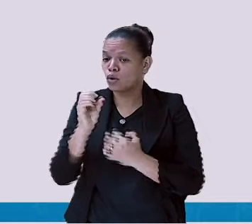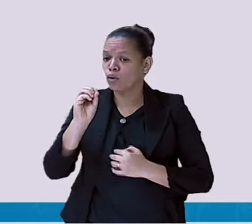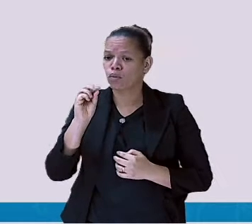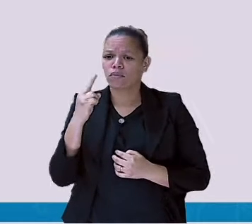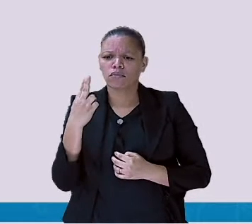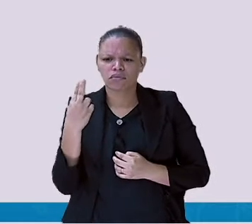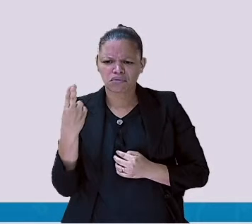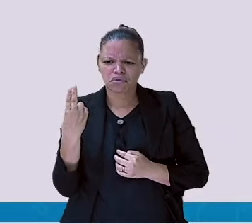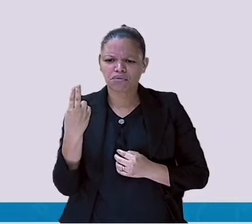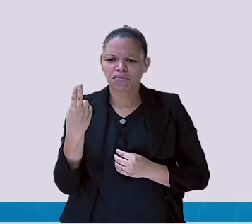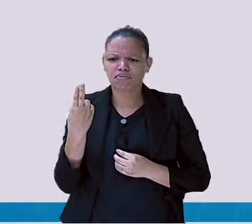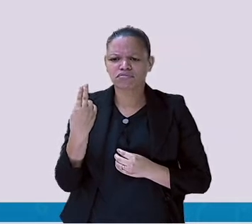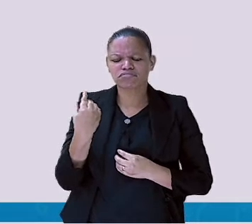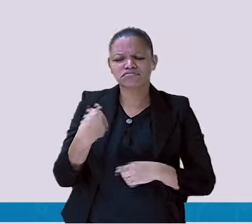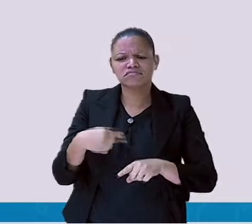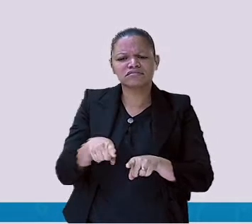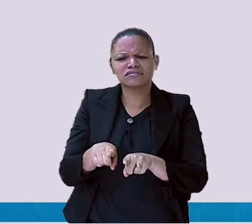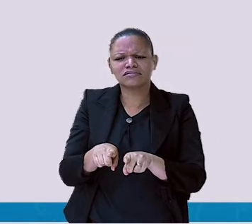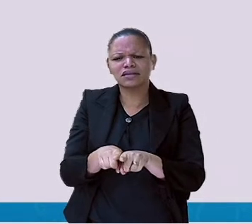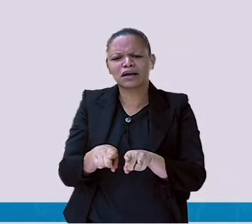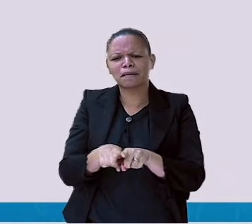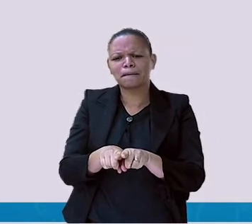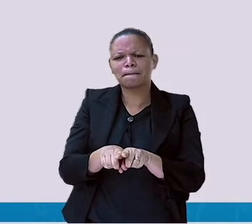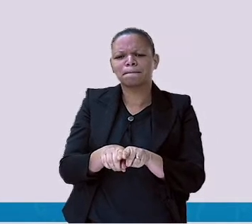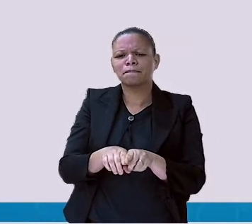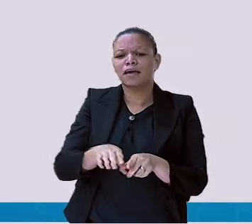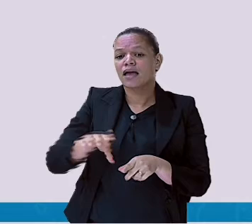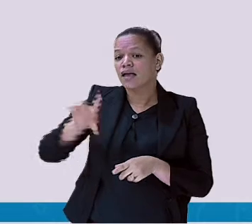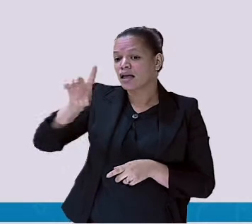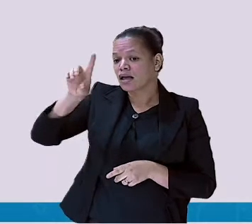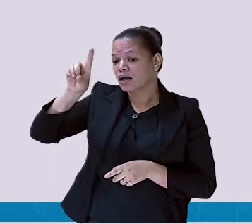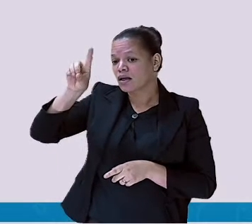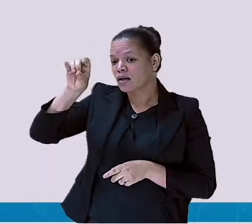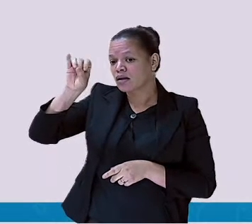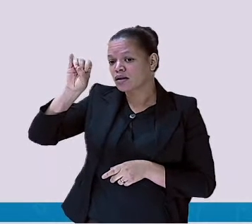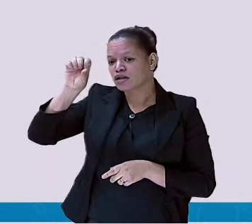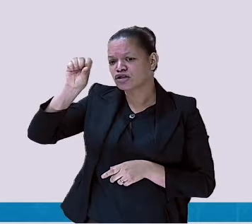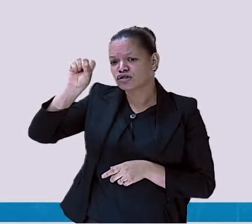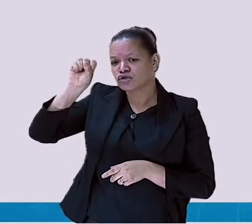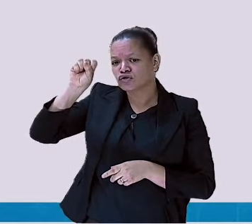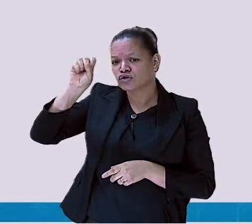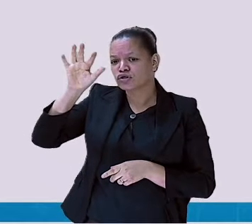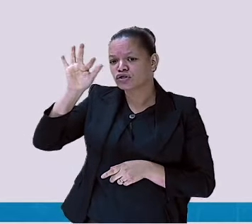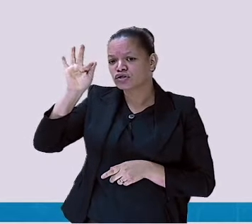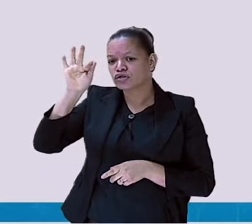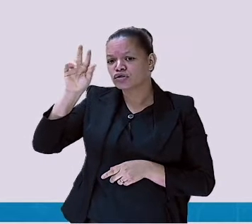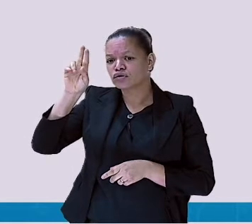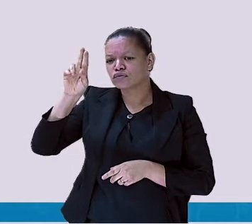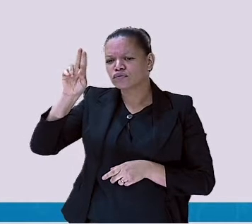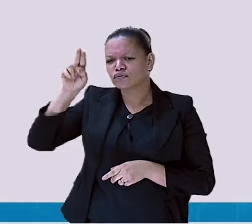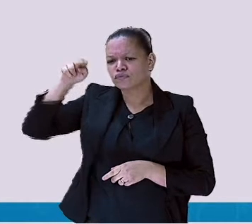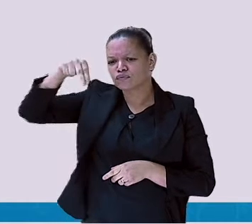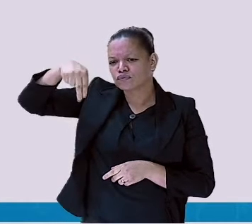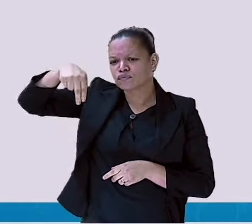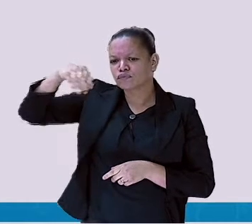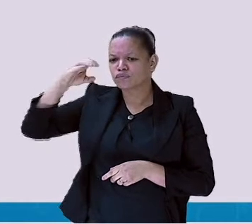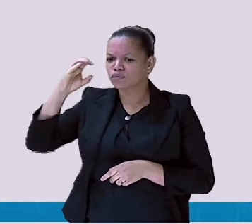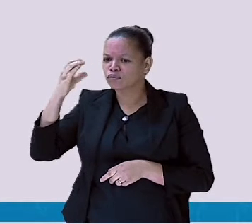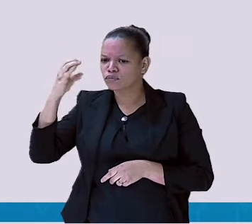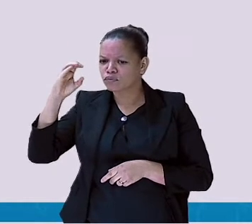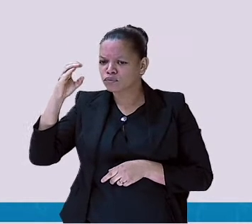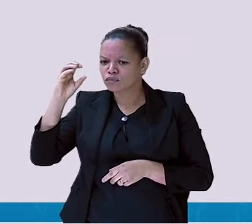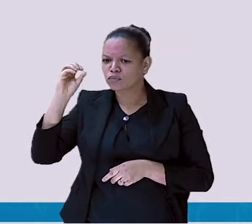também a questão das disfunções endócrinas, que são disfunções na parte hormonal do seu corpo. E